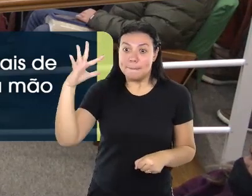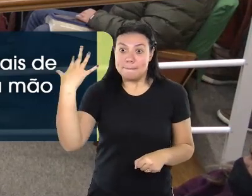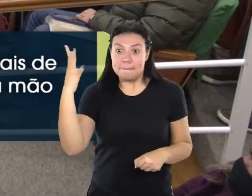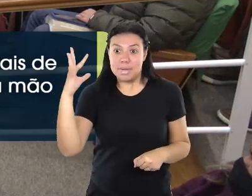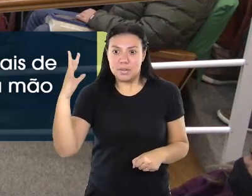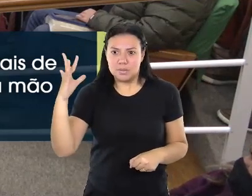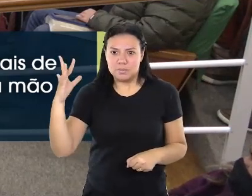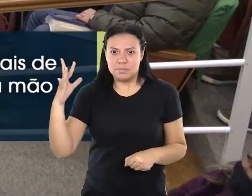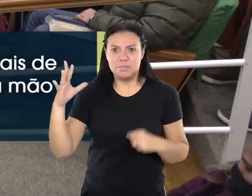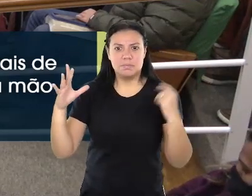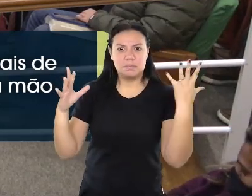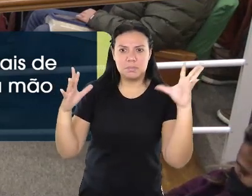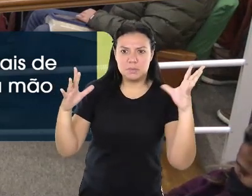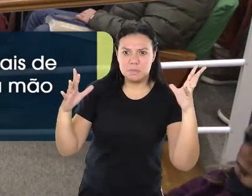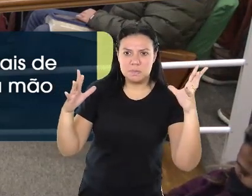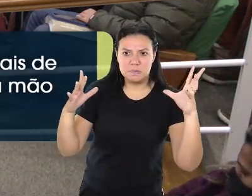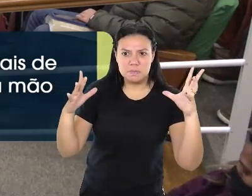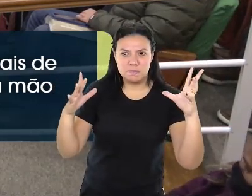muitos animais.